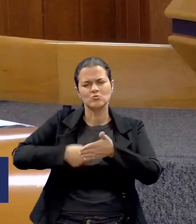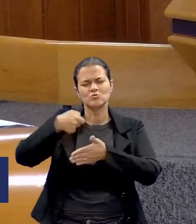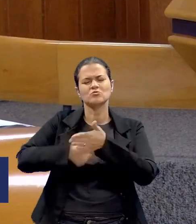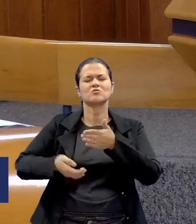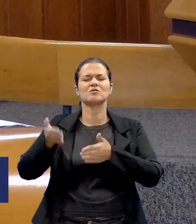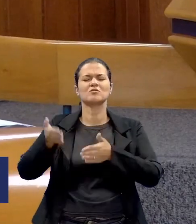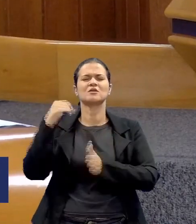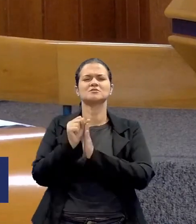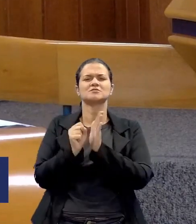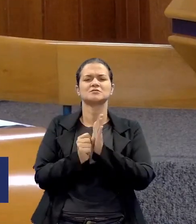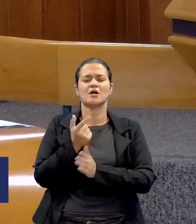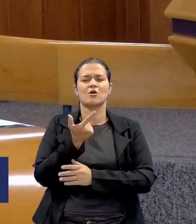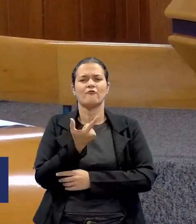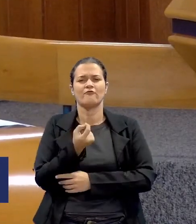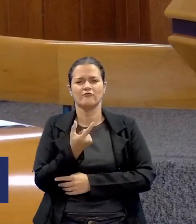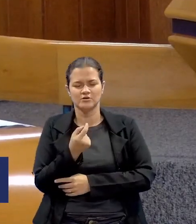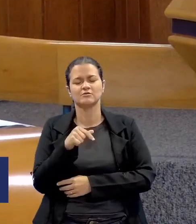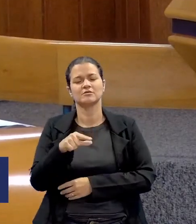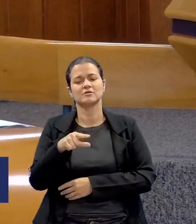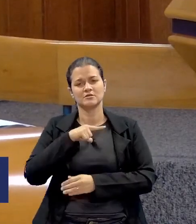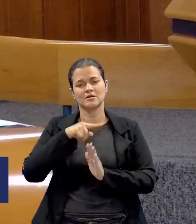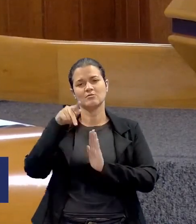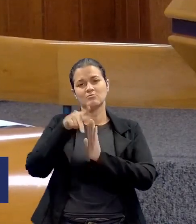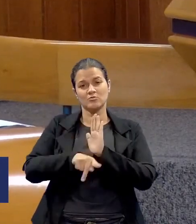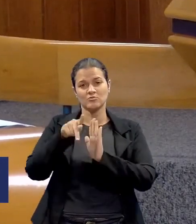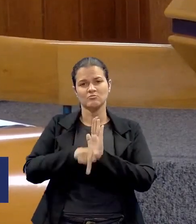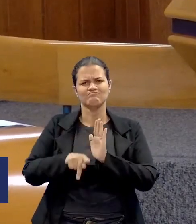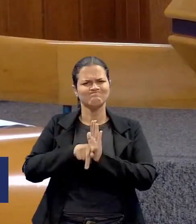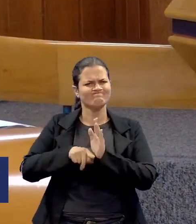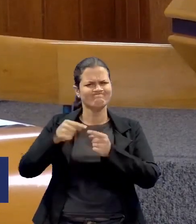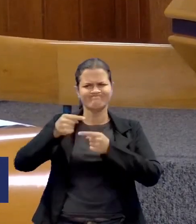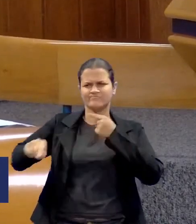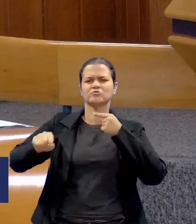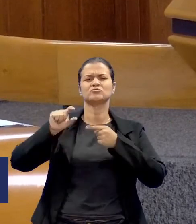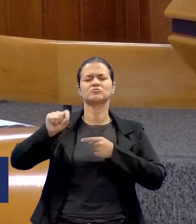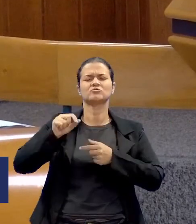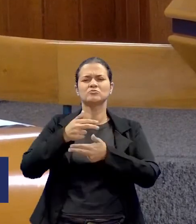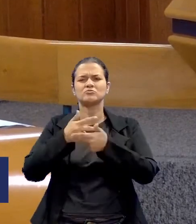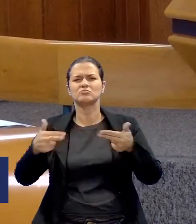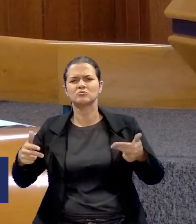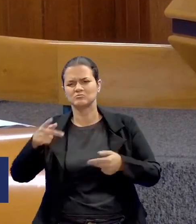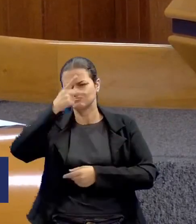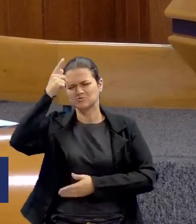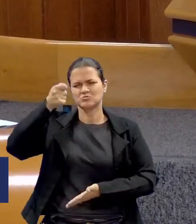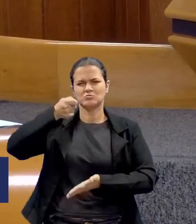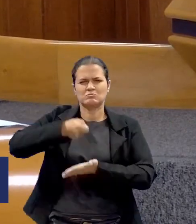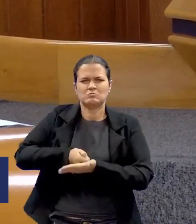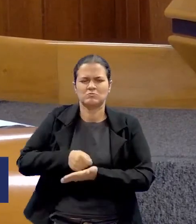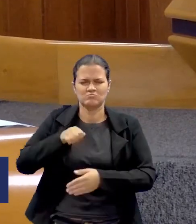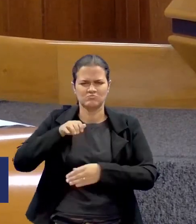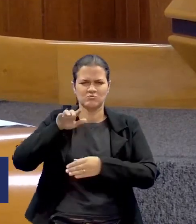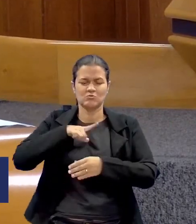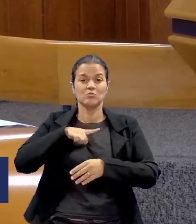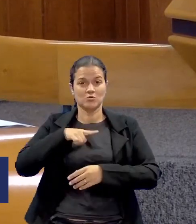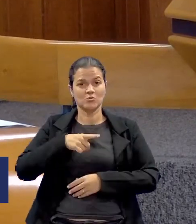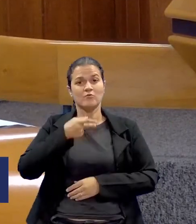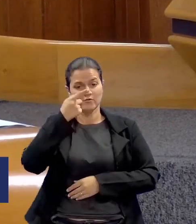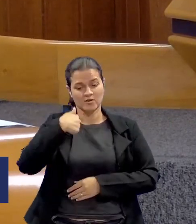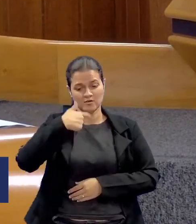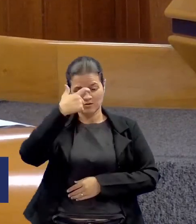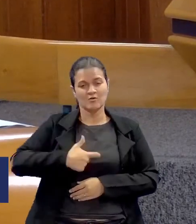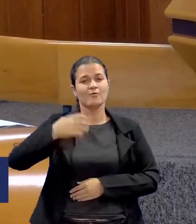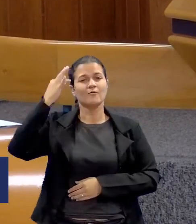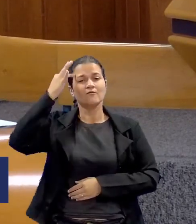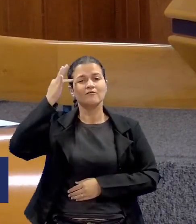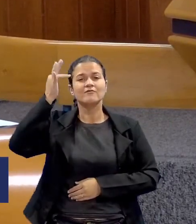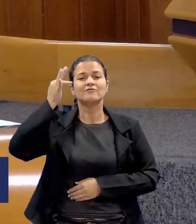XX, que tem um projeto de ruptura radical com as instituições dominantes. Reforço, eu sou filósofo, aquele